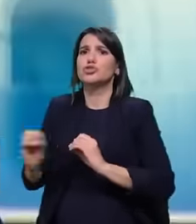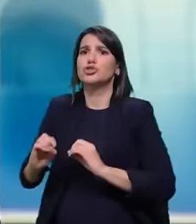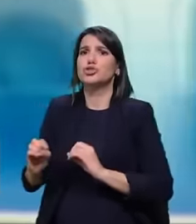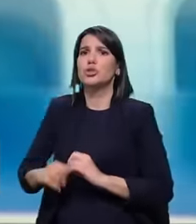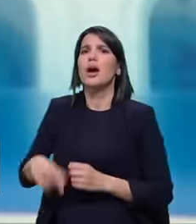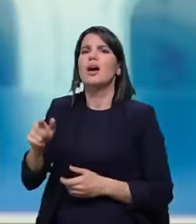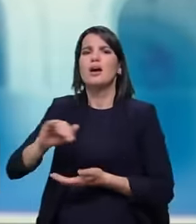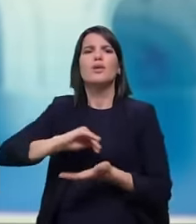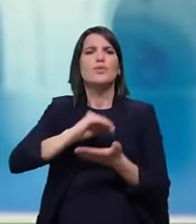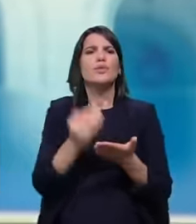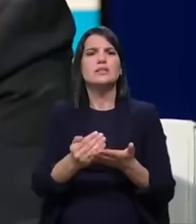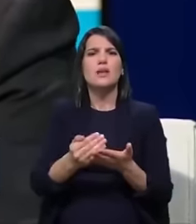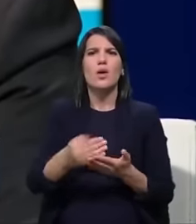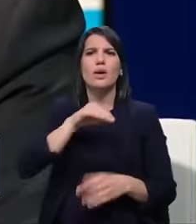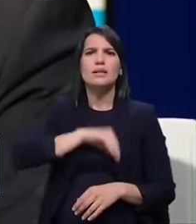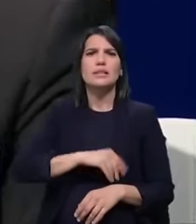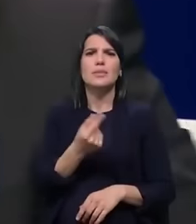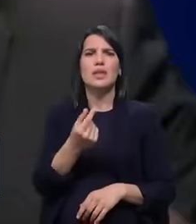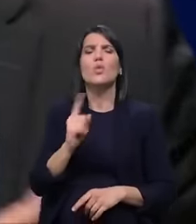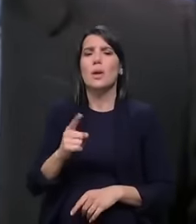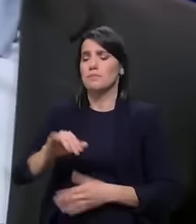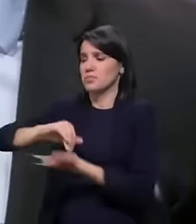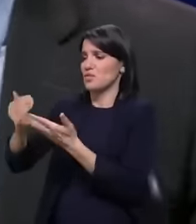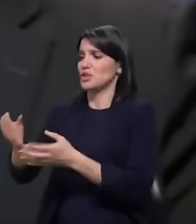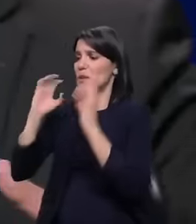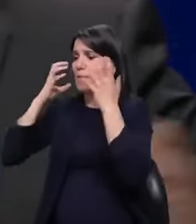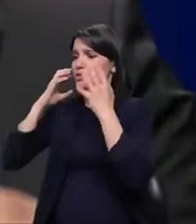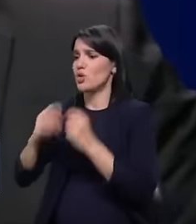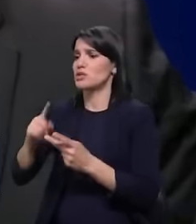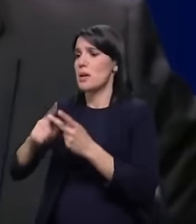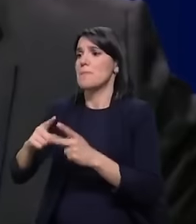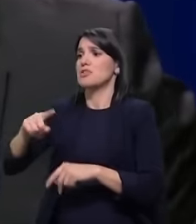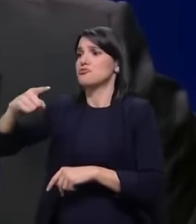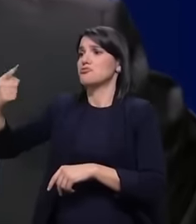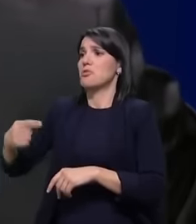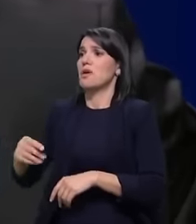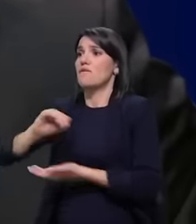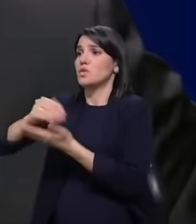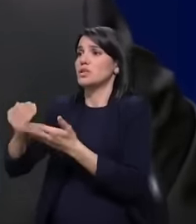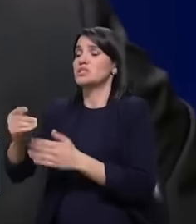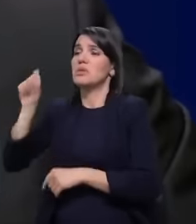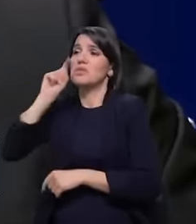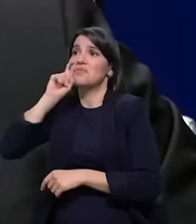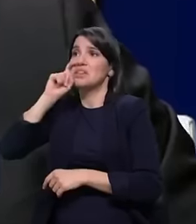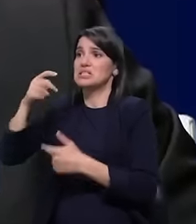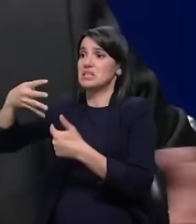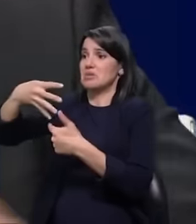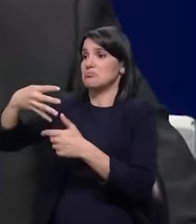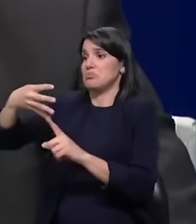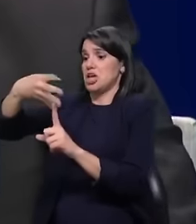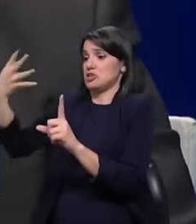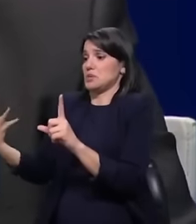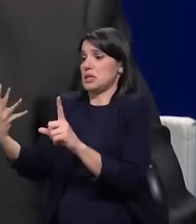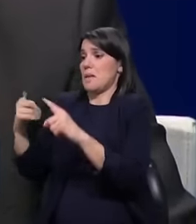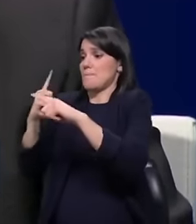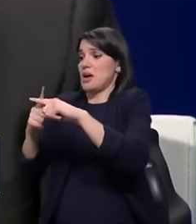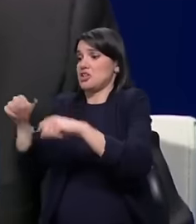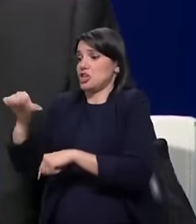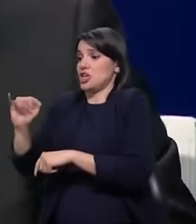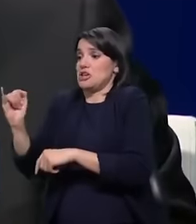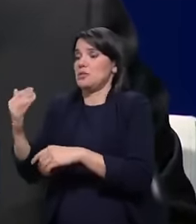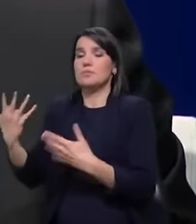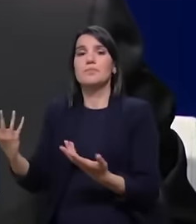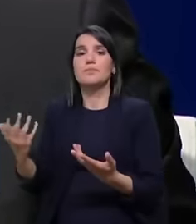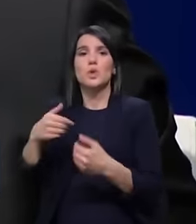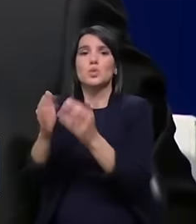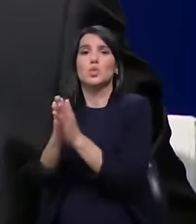essas que recebem dinheiro? Todas elas, desde a Fundação Mário Soares até às fundações, alegadamente, defesa dos direitos LGBT+, QI. E esses direitos devem, ser,